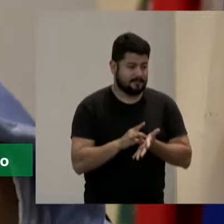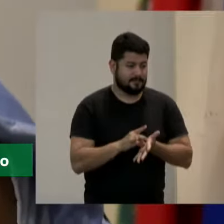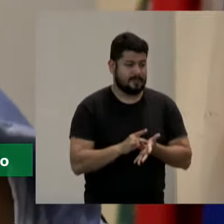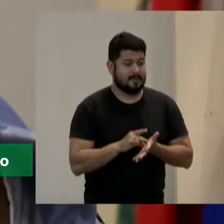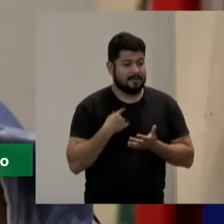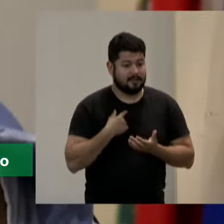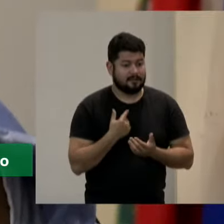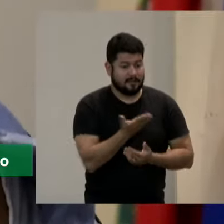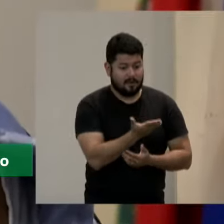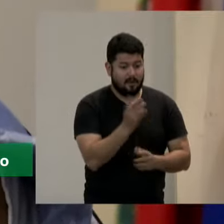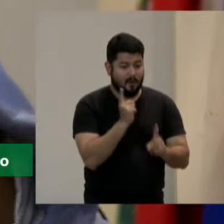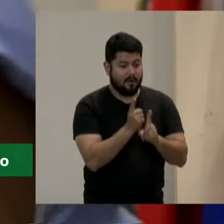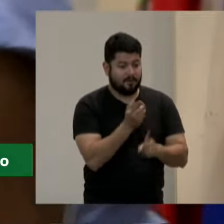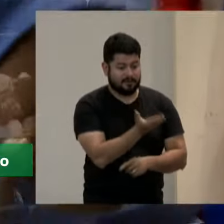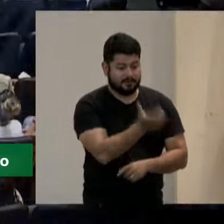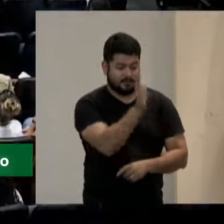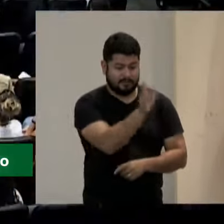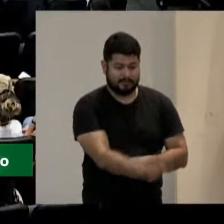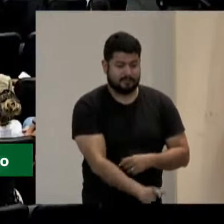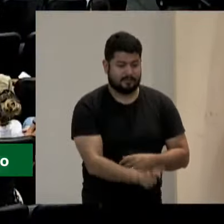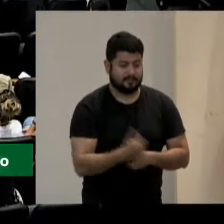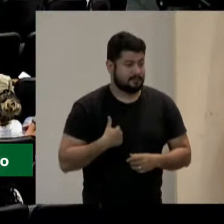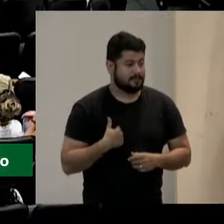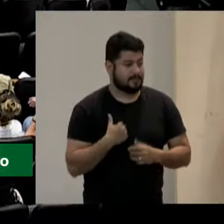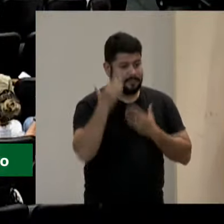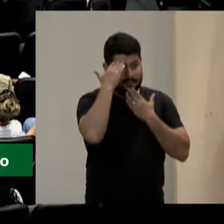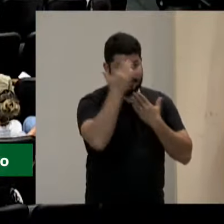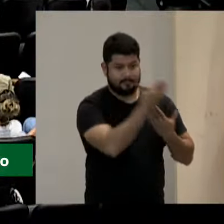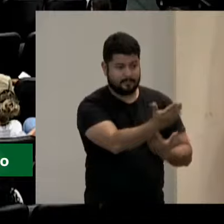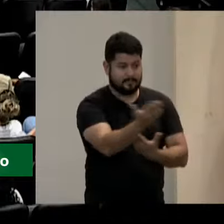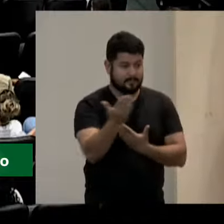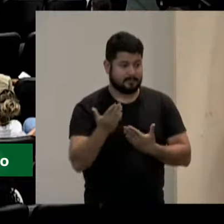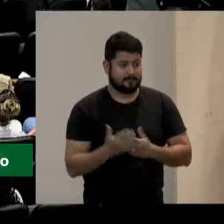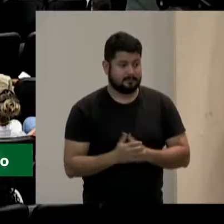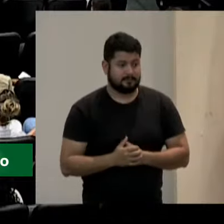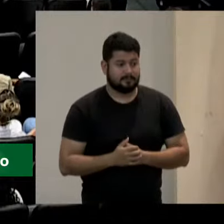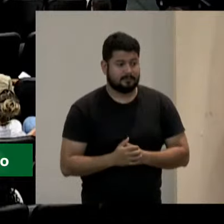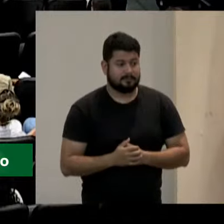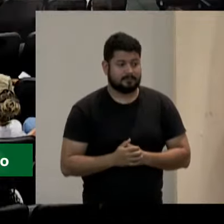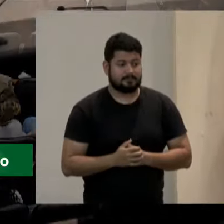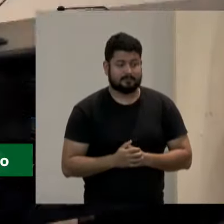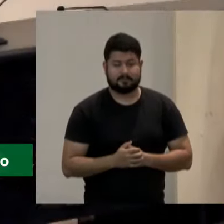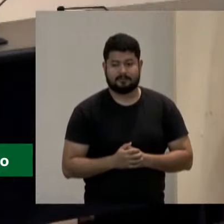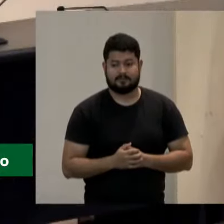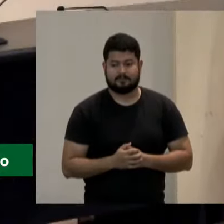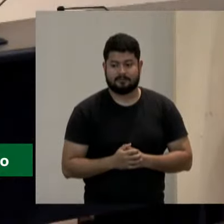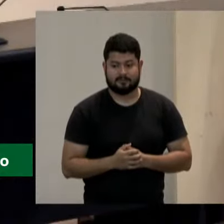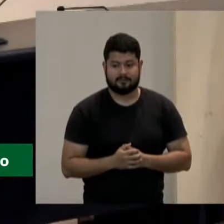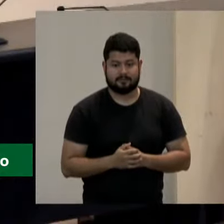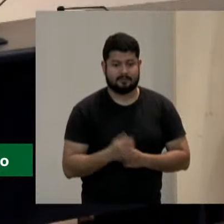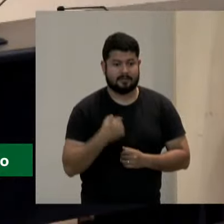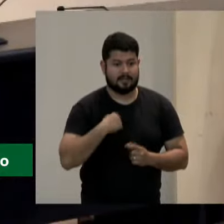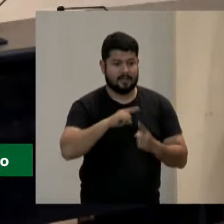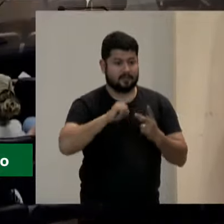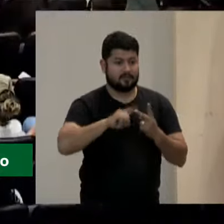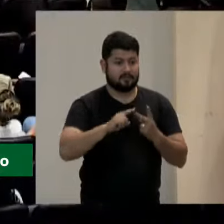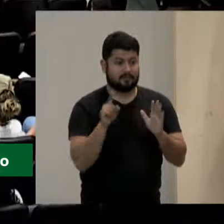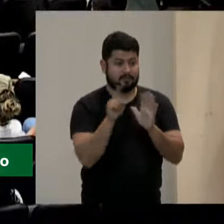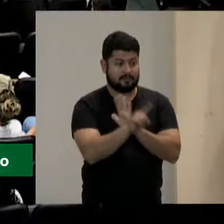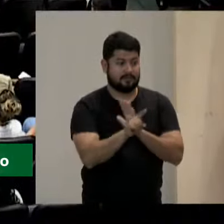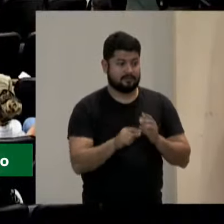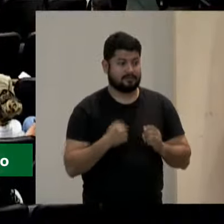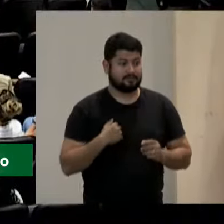com você. Tá bom? Gente, obrigado. Professor Sebastião, Oi. Eu quero lhe fazer duas perguntas que não